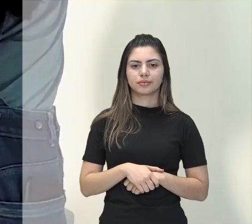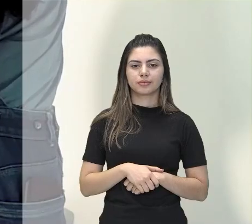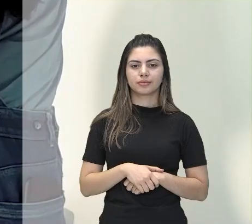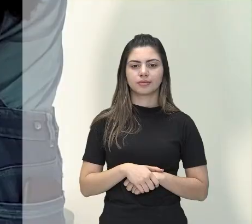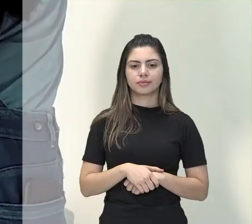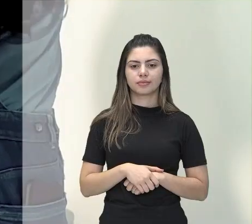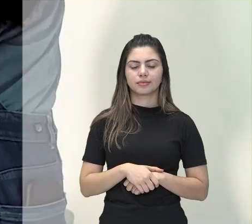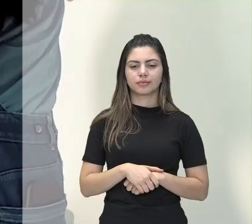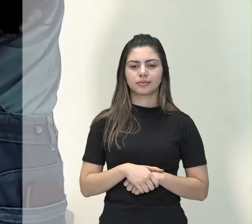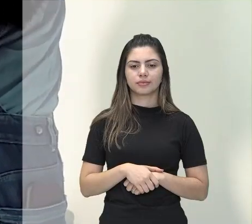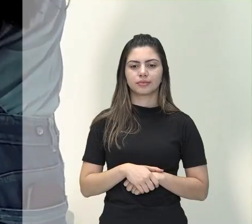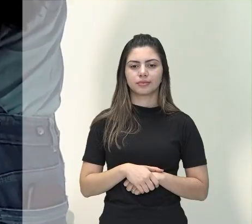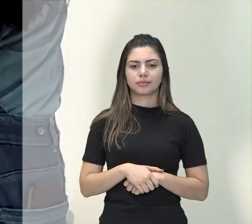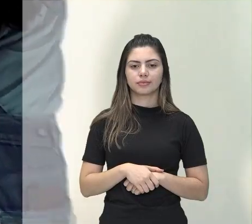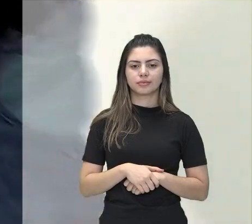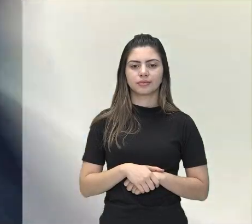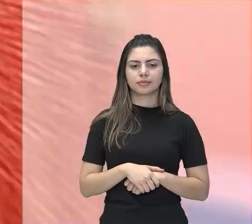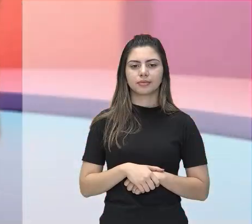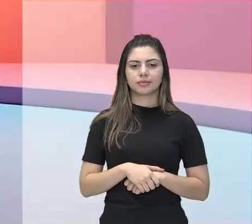I'll get that for you.